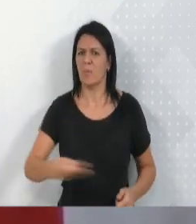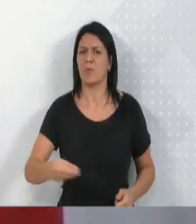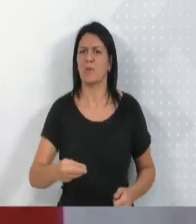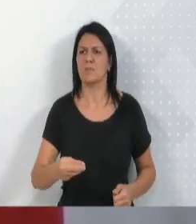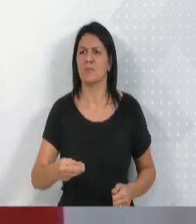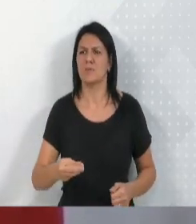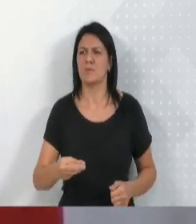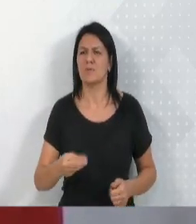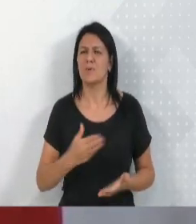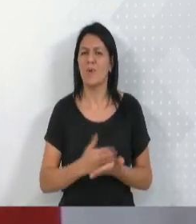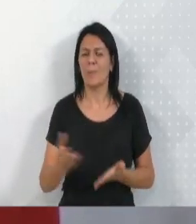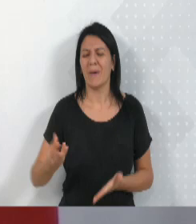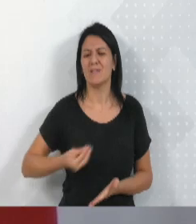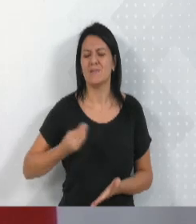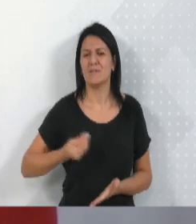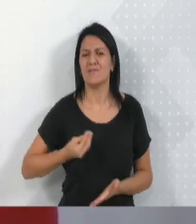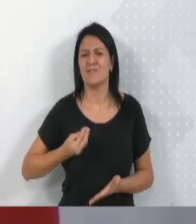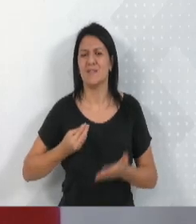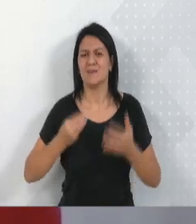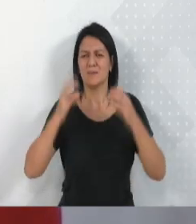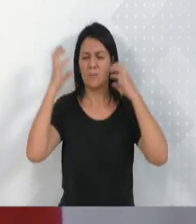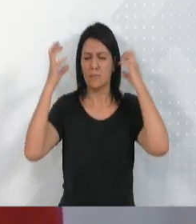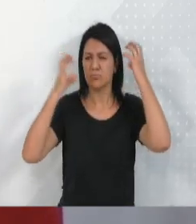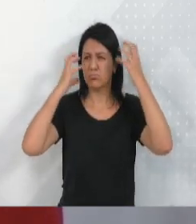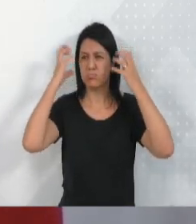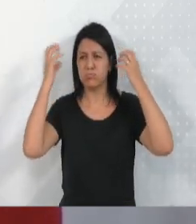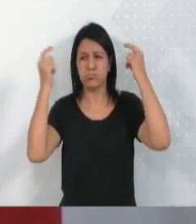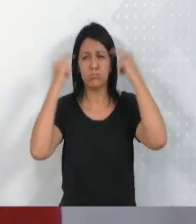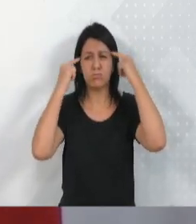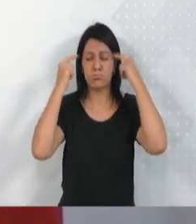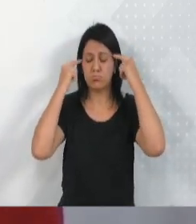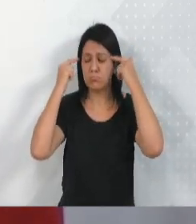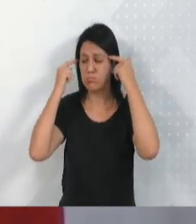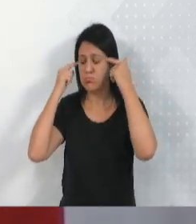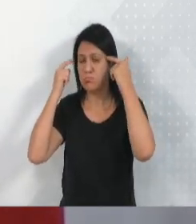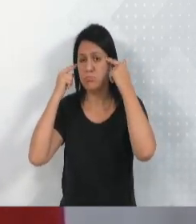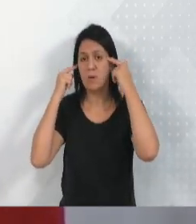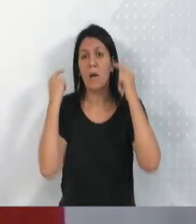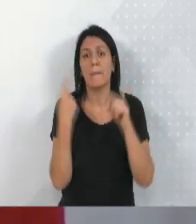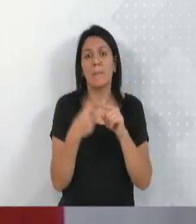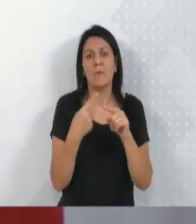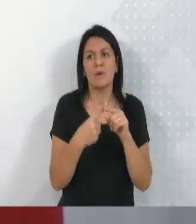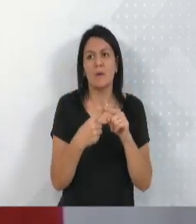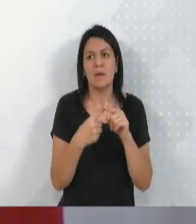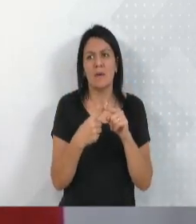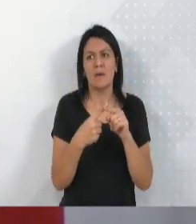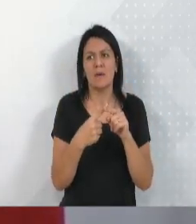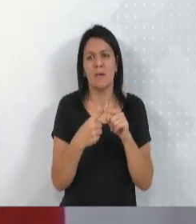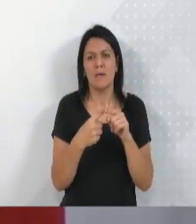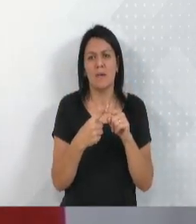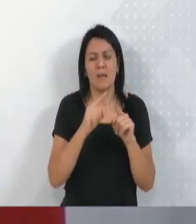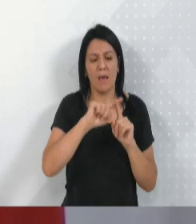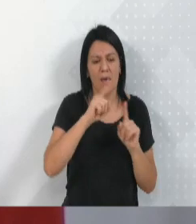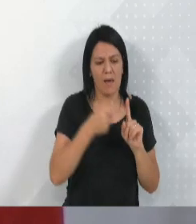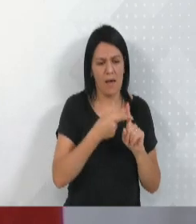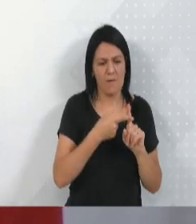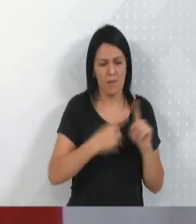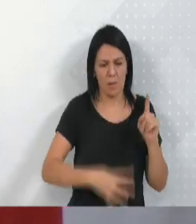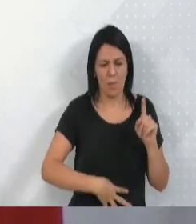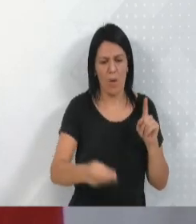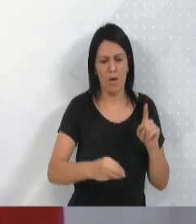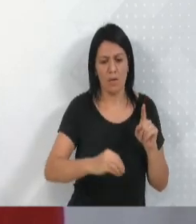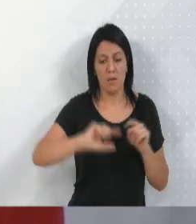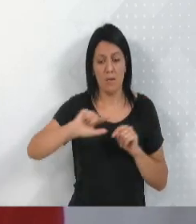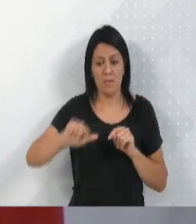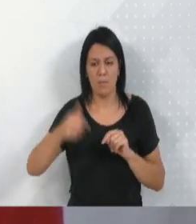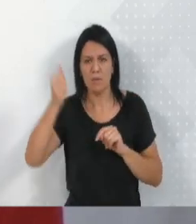seus próprios pensamentos. As mães passam pelo processo de tirar uma criança do seu útero e se arrependem. E cada vez que